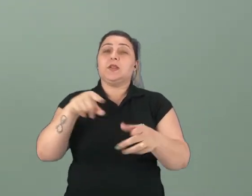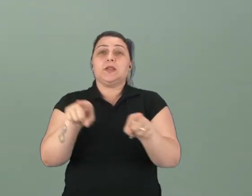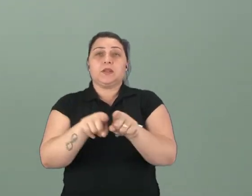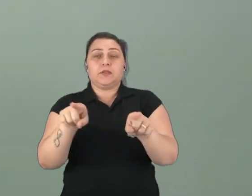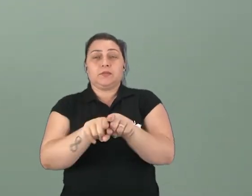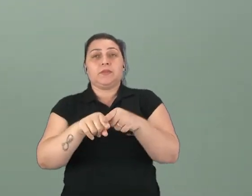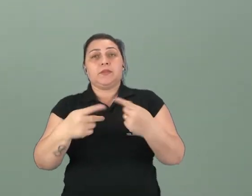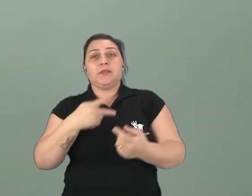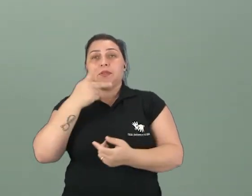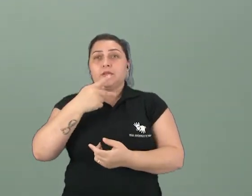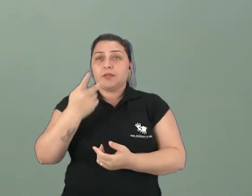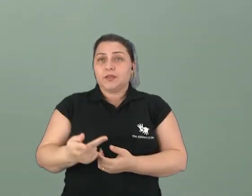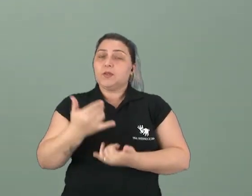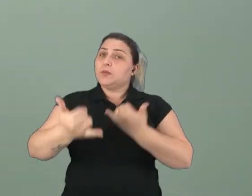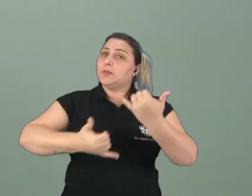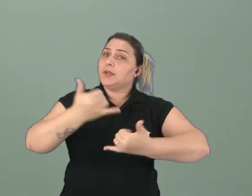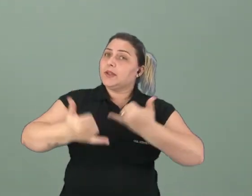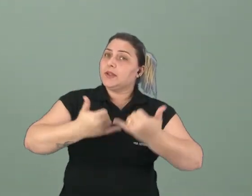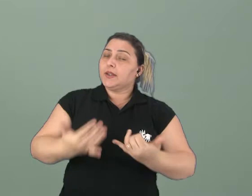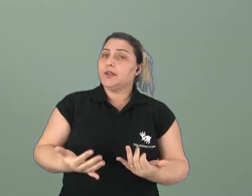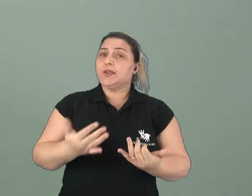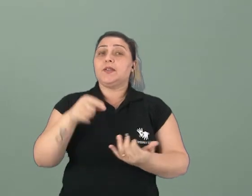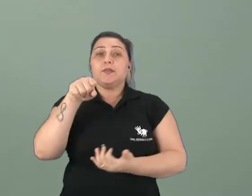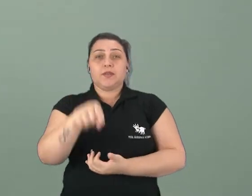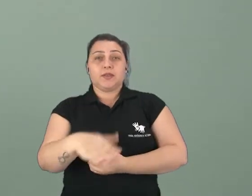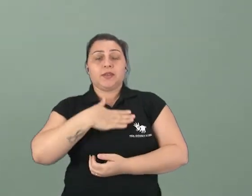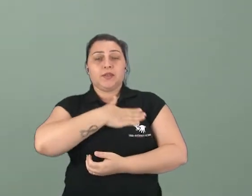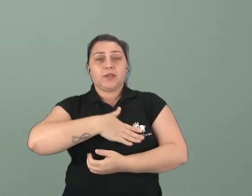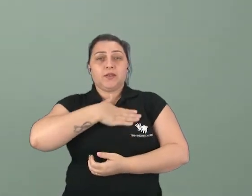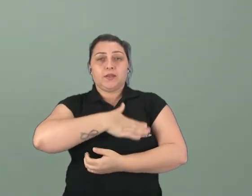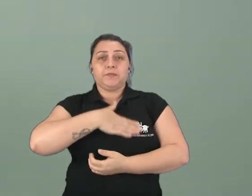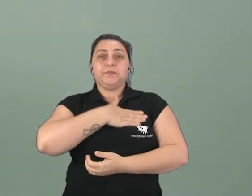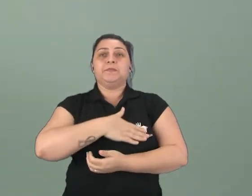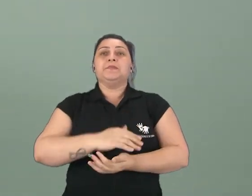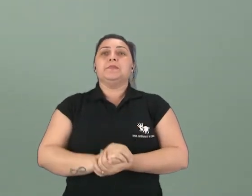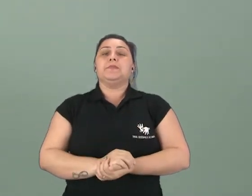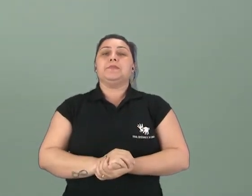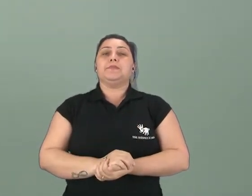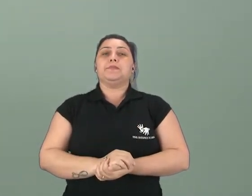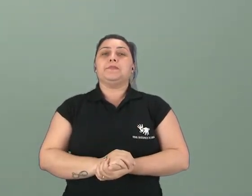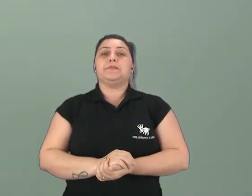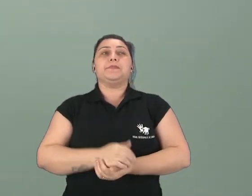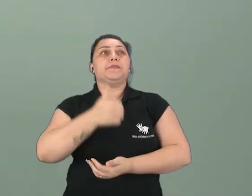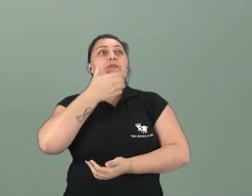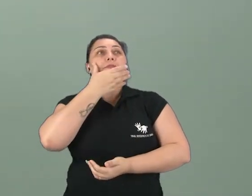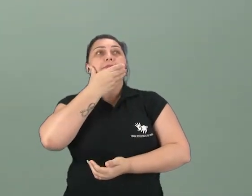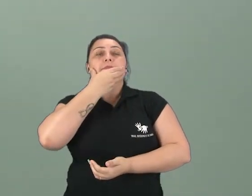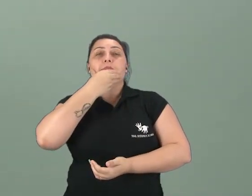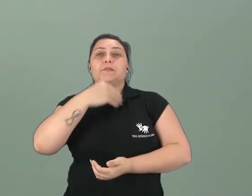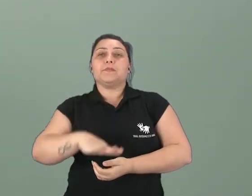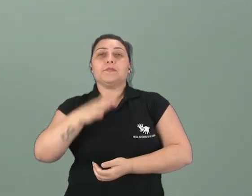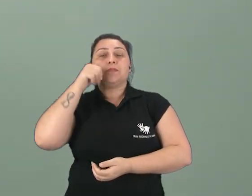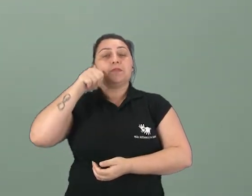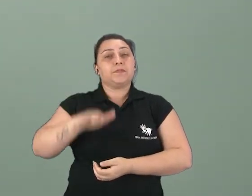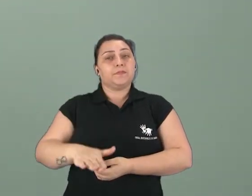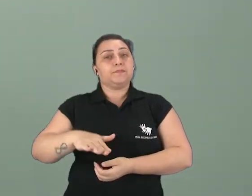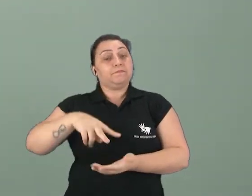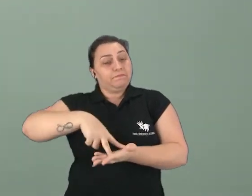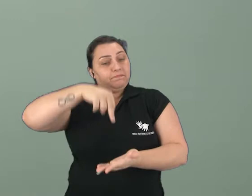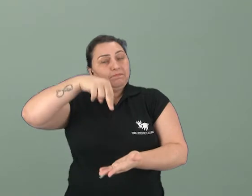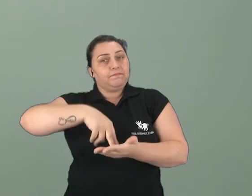Então aqui está falando de uma brincadeira que vocês gostam muito, tanto os meninos quanto as meninas, que é